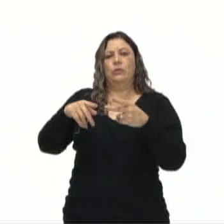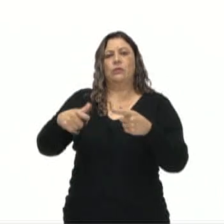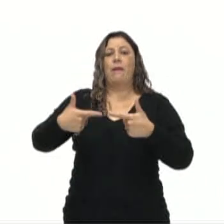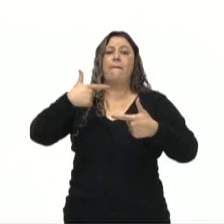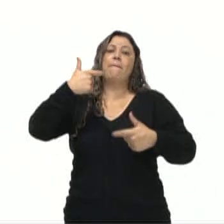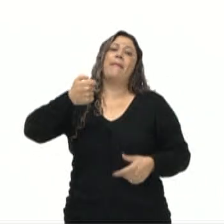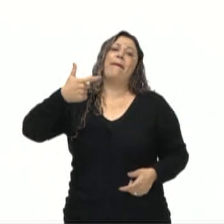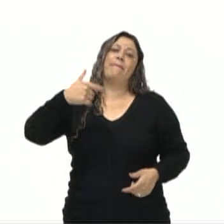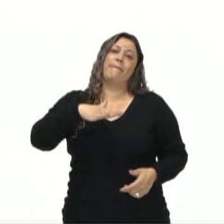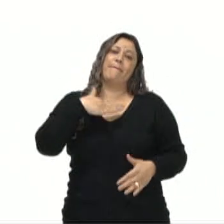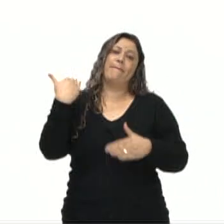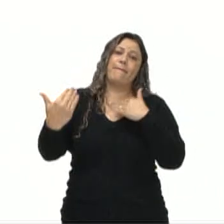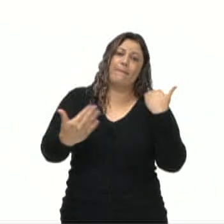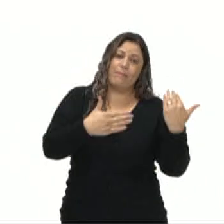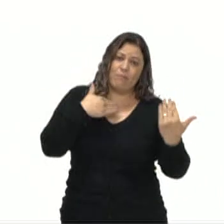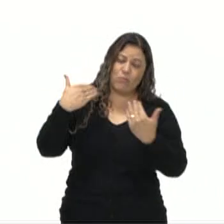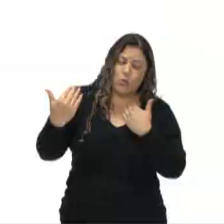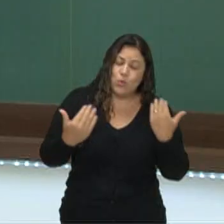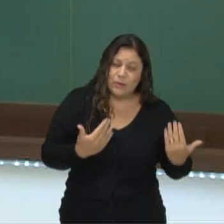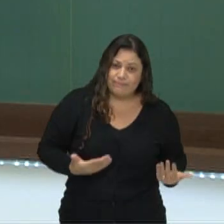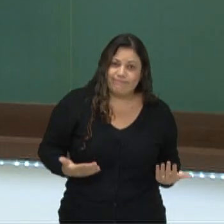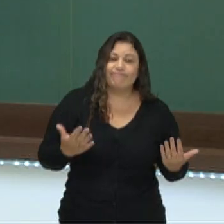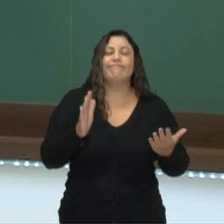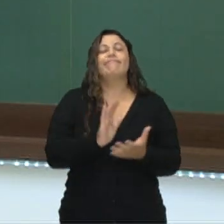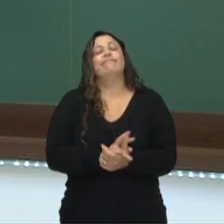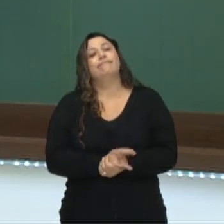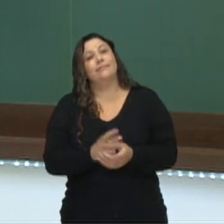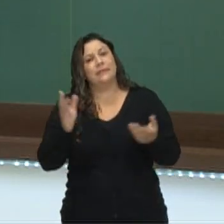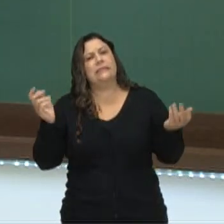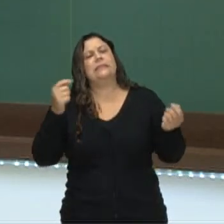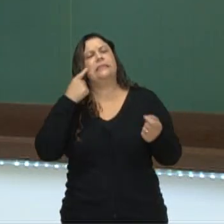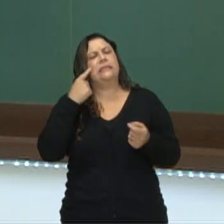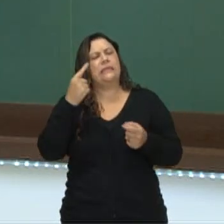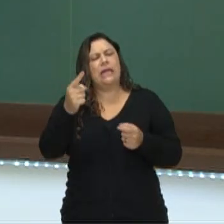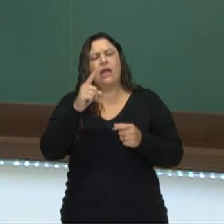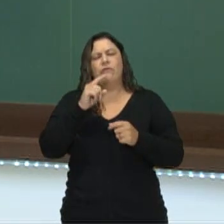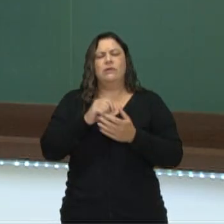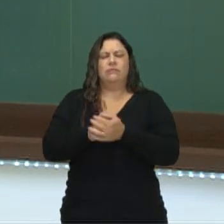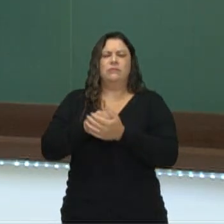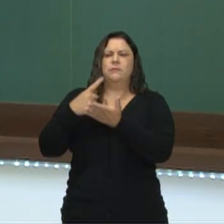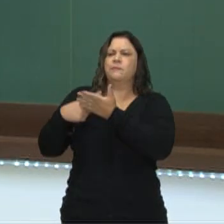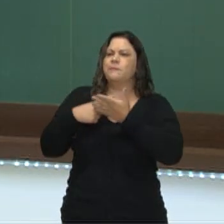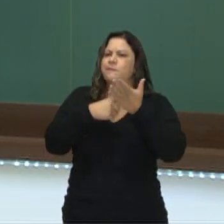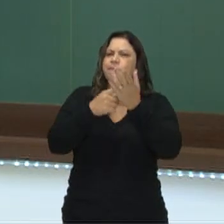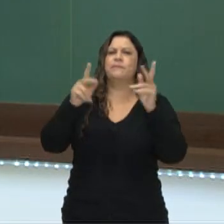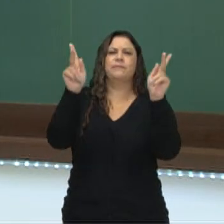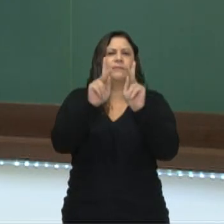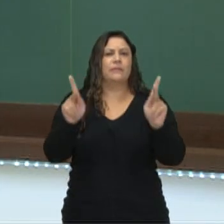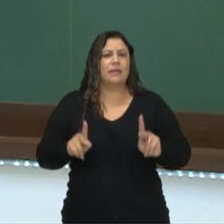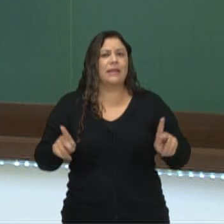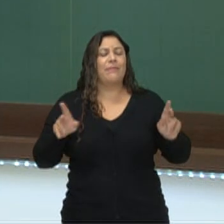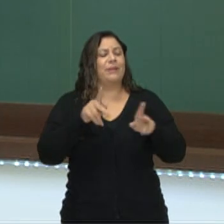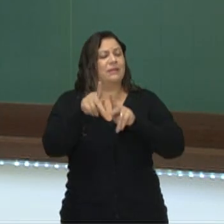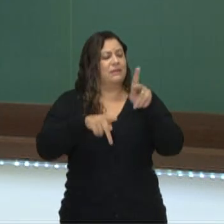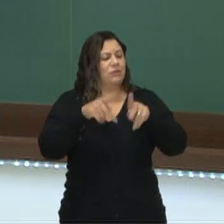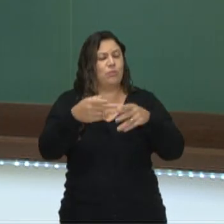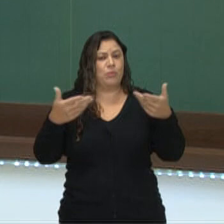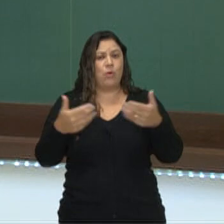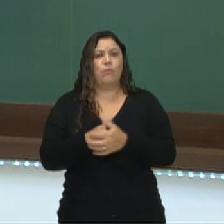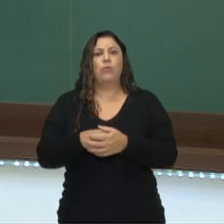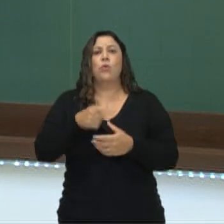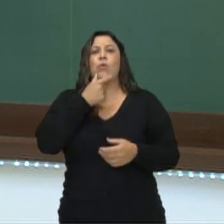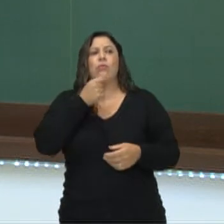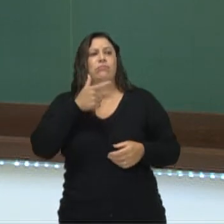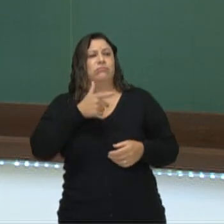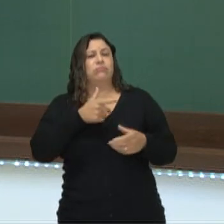num atentado aéreo. Eles estavam ali tentando solucionar o problema entre o povo e alguém abateu